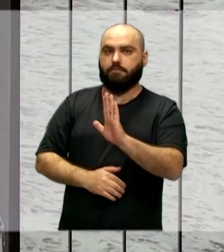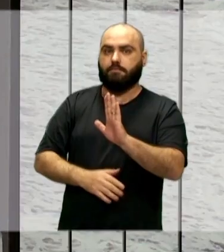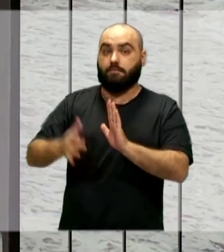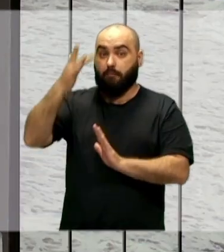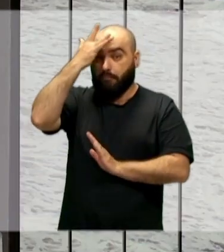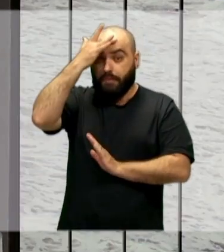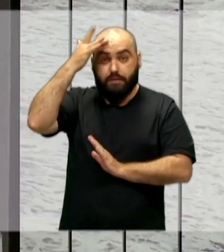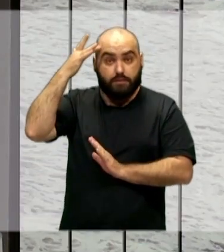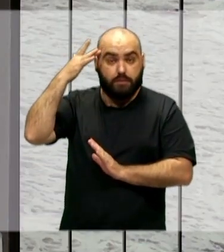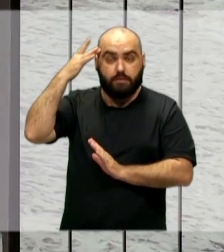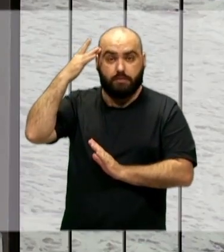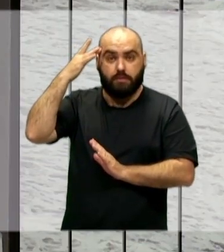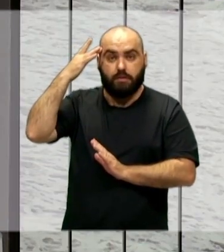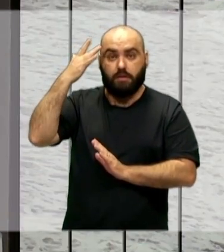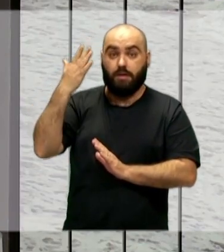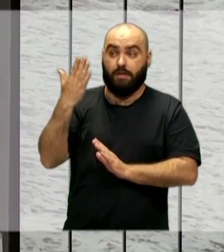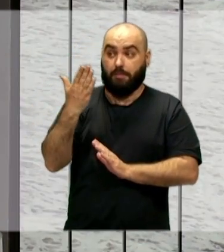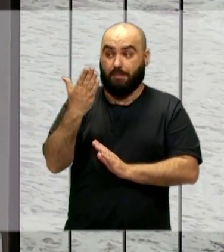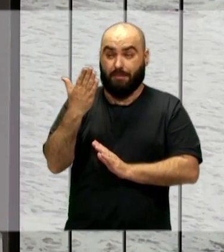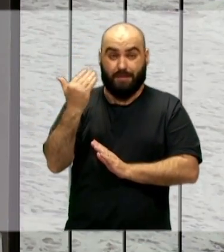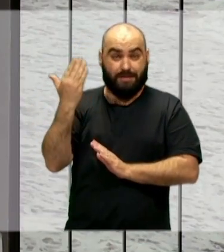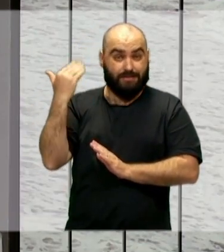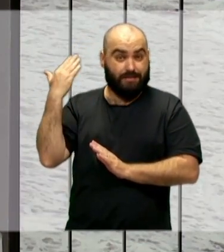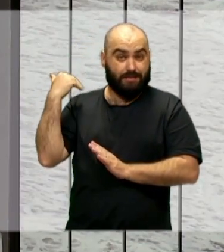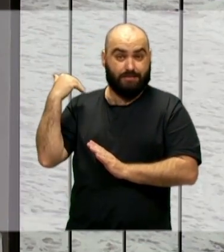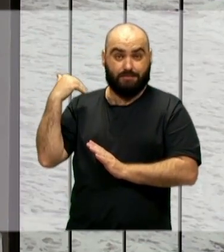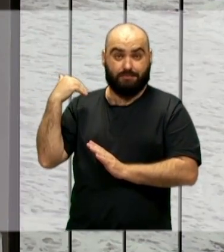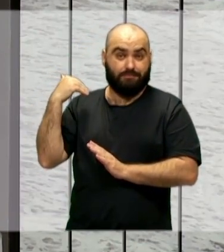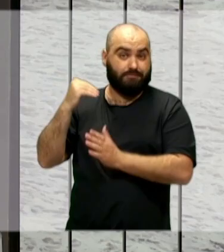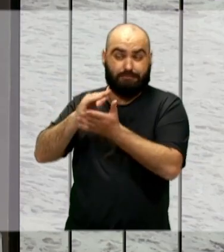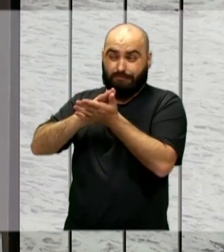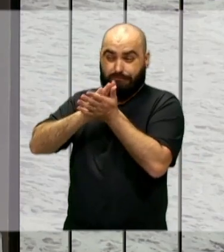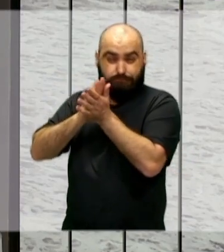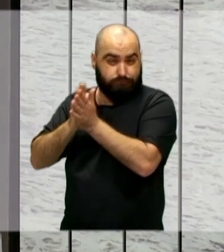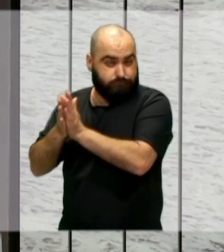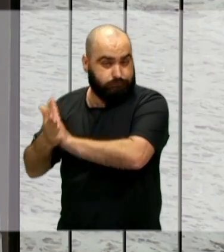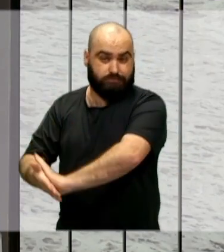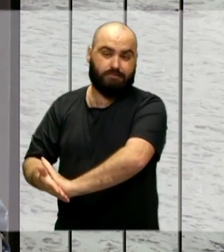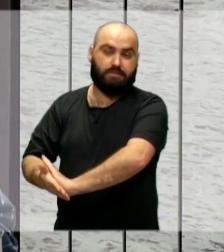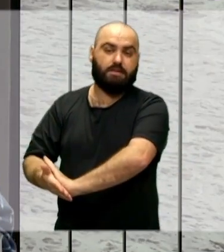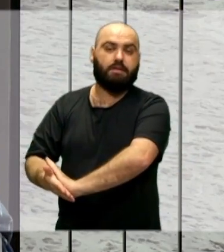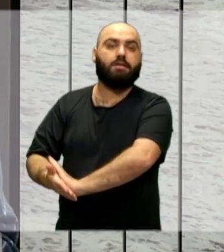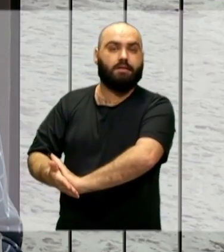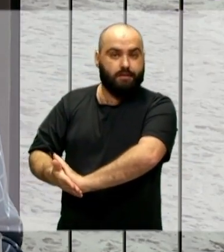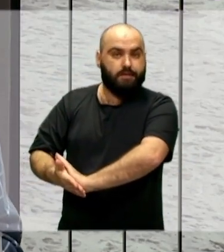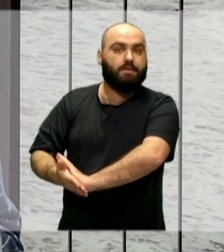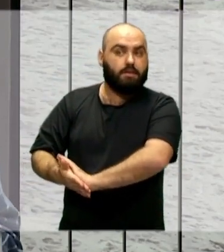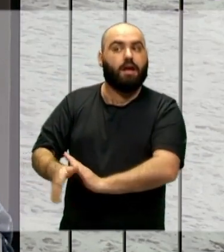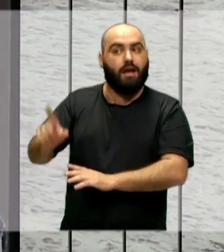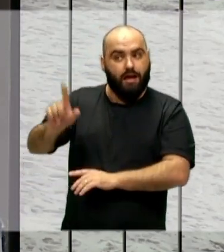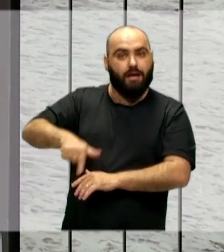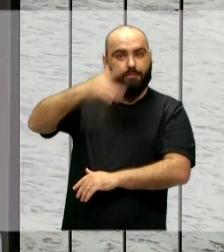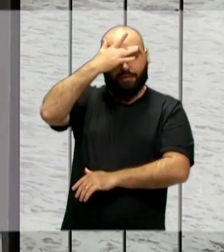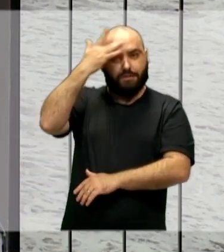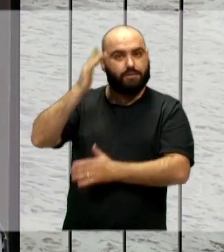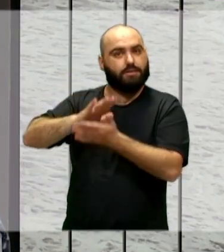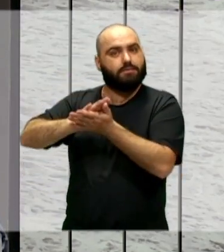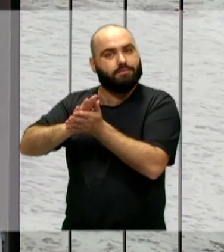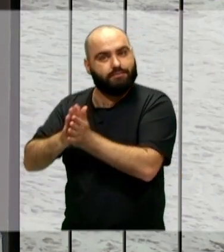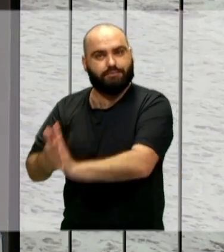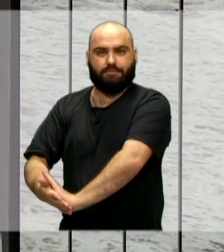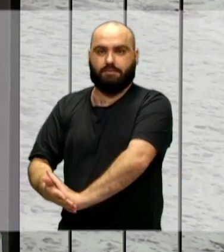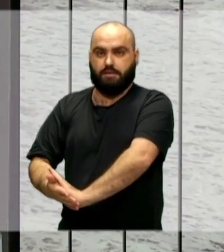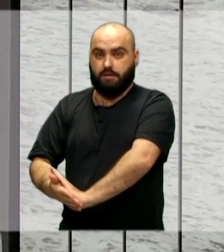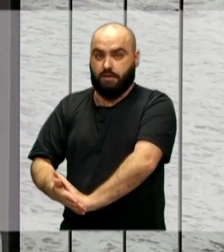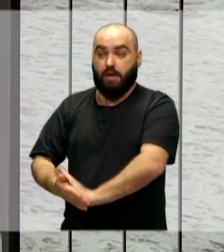foram colocadas em situação de vulnerabilidade. Eu não gosto de falar que são pessoas vulneráveis, elas estão em situação de vulnerabilidade. E isso faz com